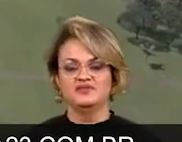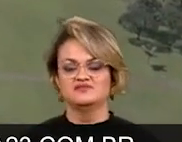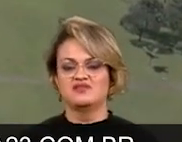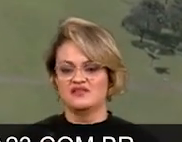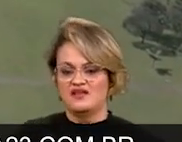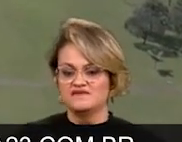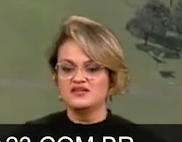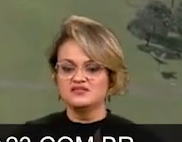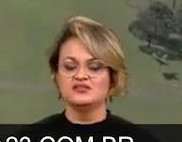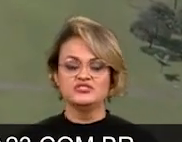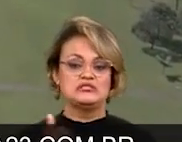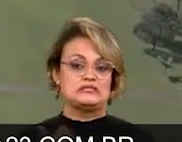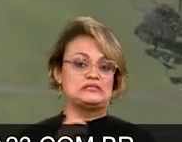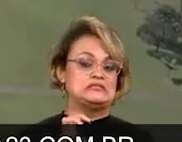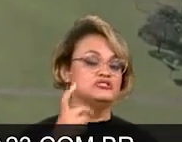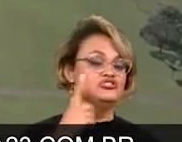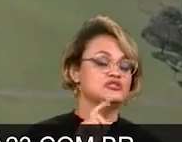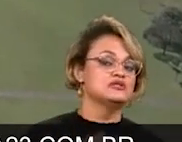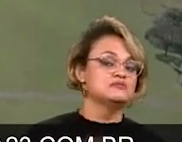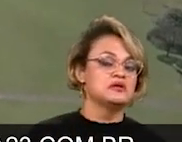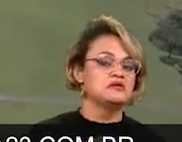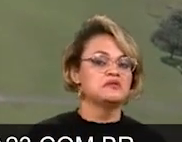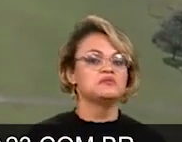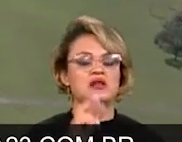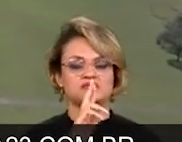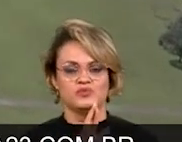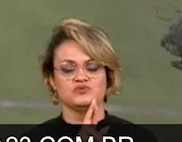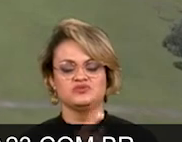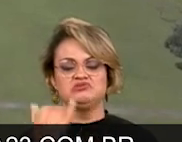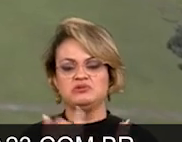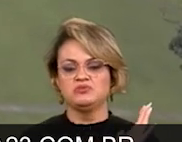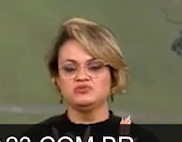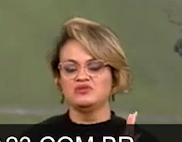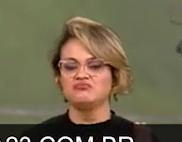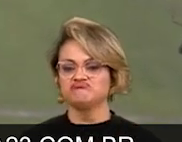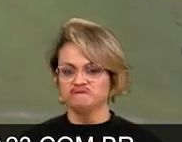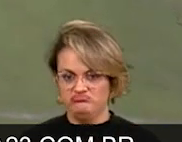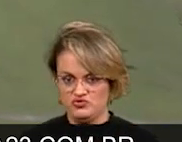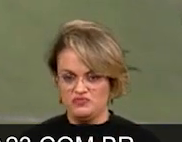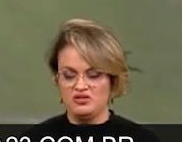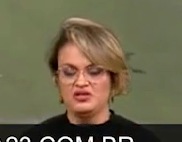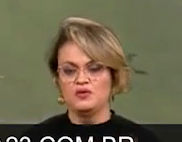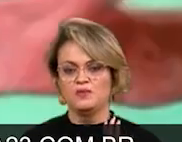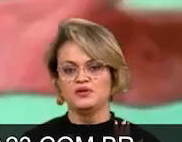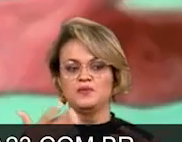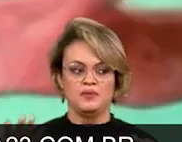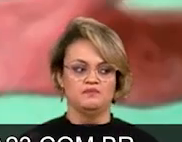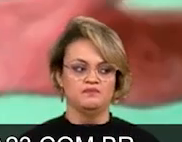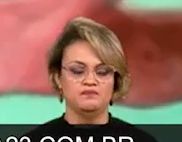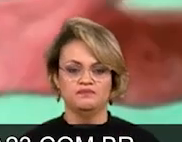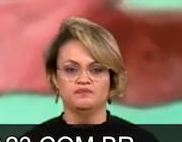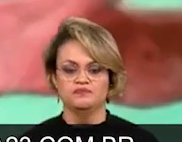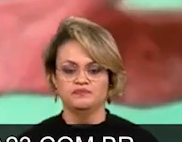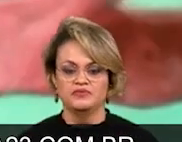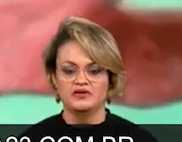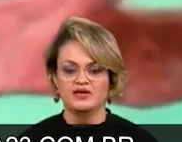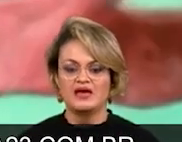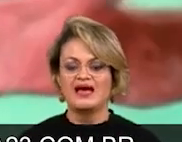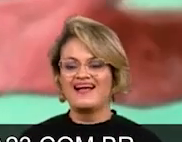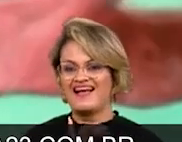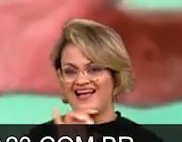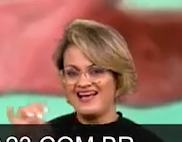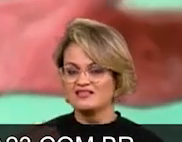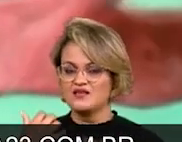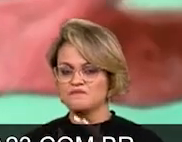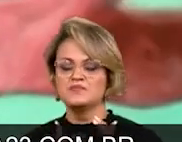Fazenda terá 15 dias para fechar essa questão tributária e emitir um parecer. O preço, cada montadora tem